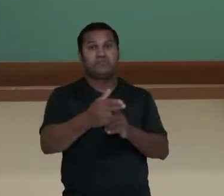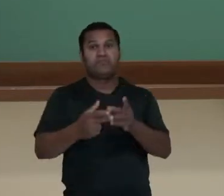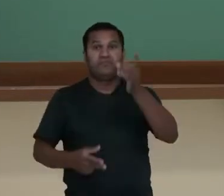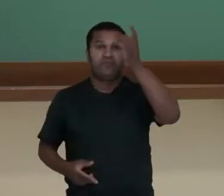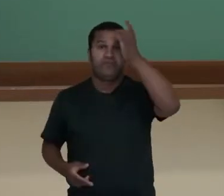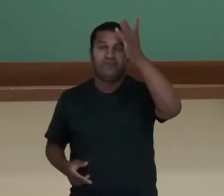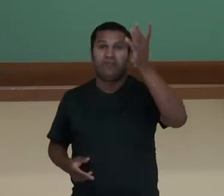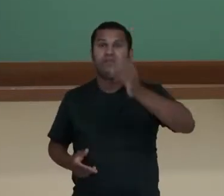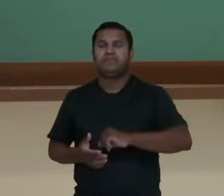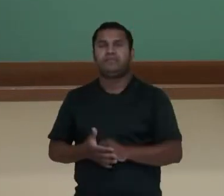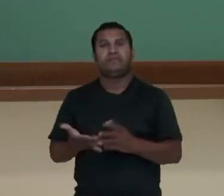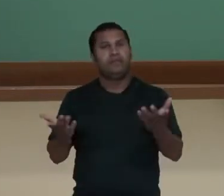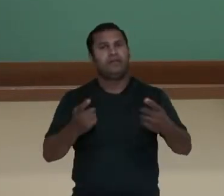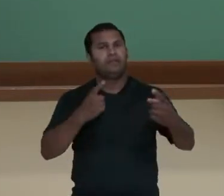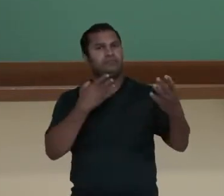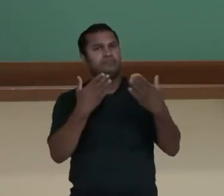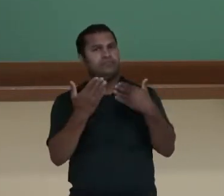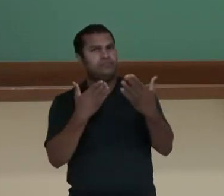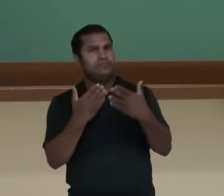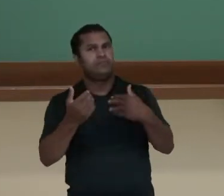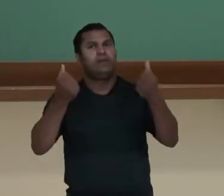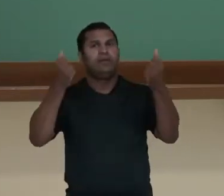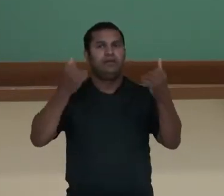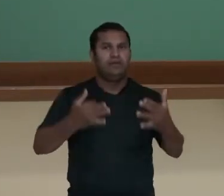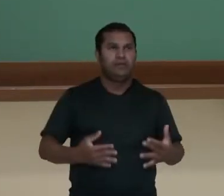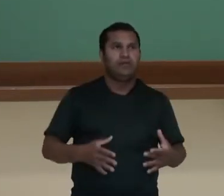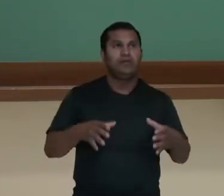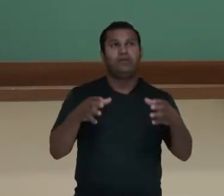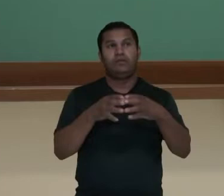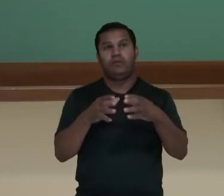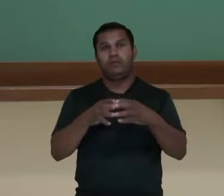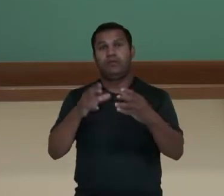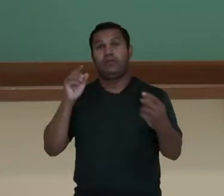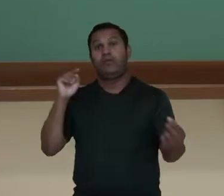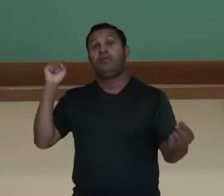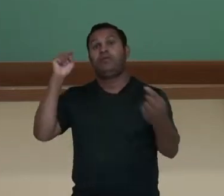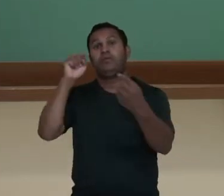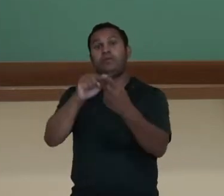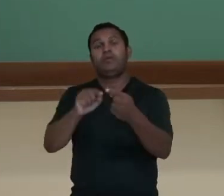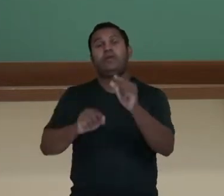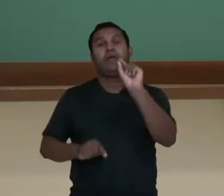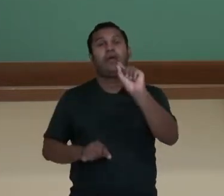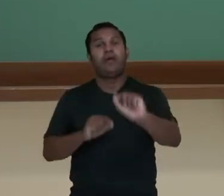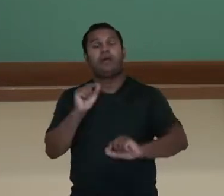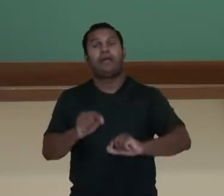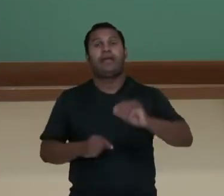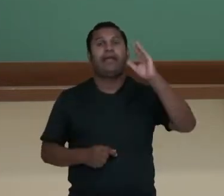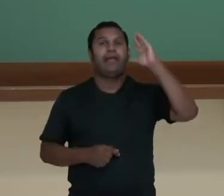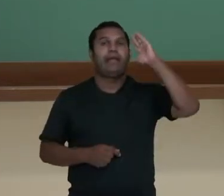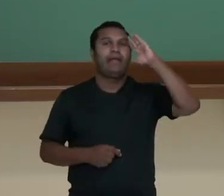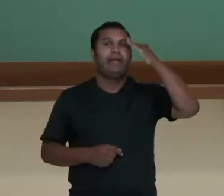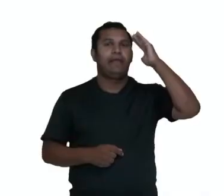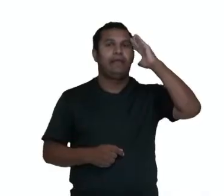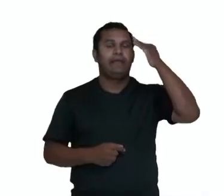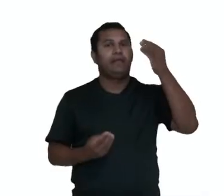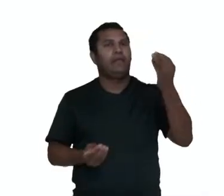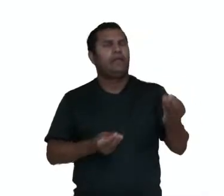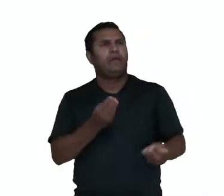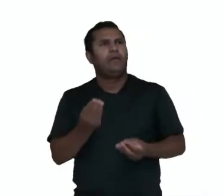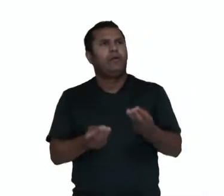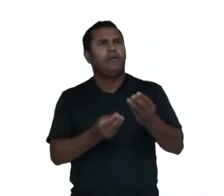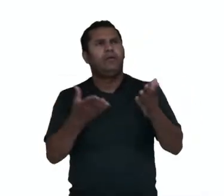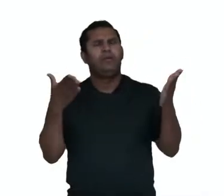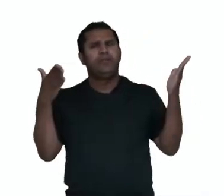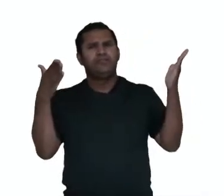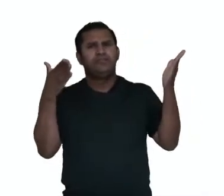aprenda juntos, né? Vamos olhar aqui o nosso objetivo da aula, olha só, compreender como aconteceu o